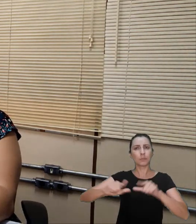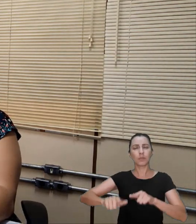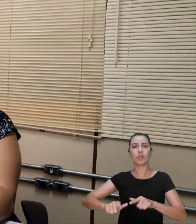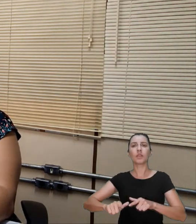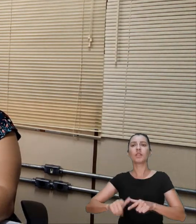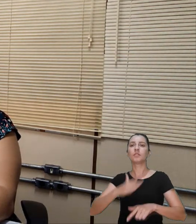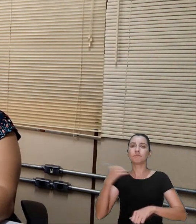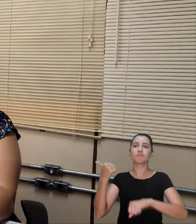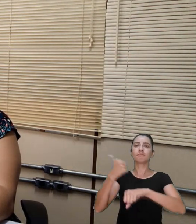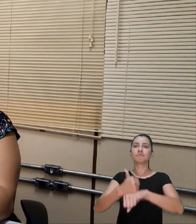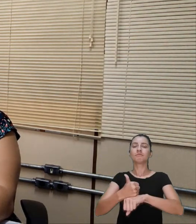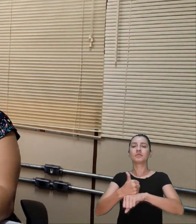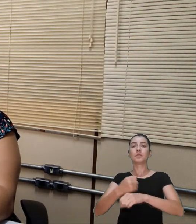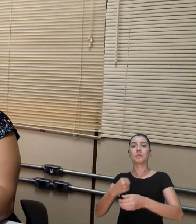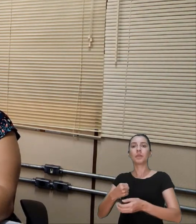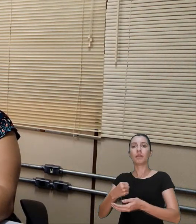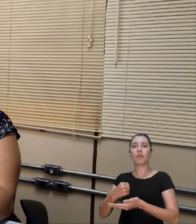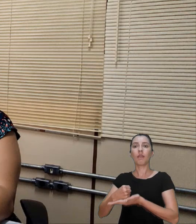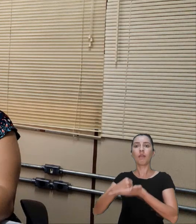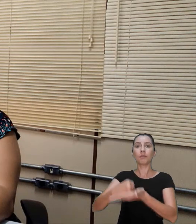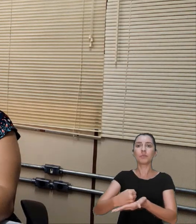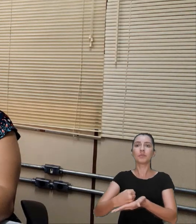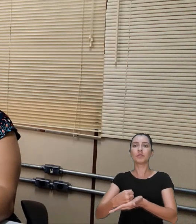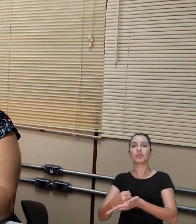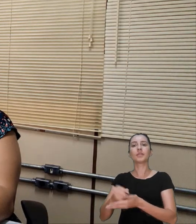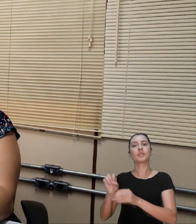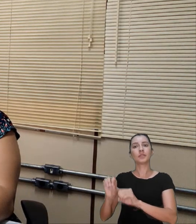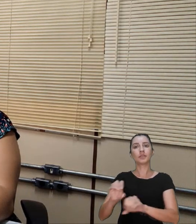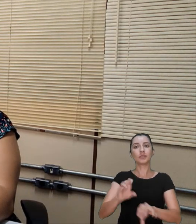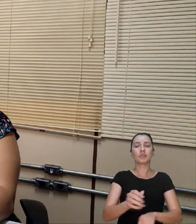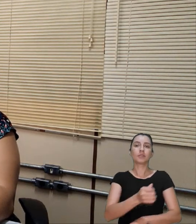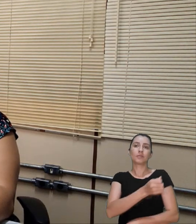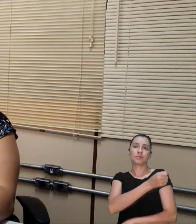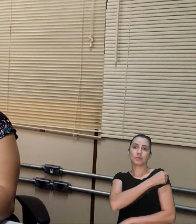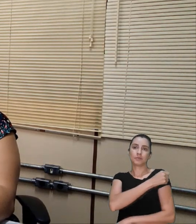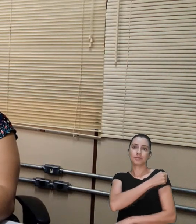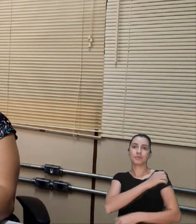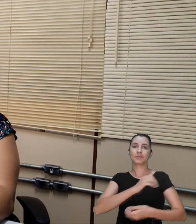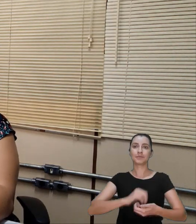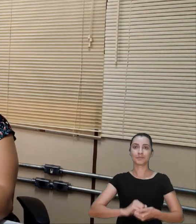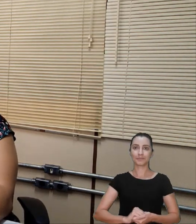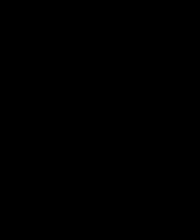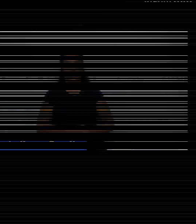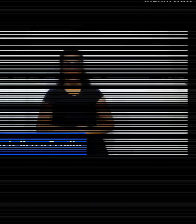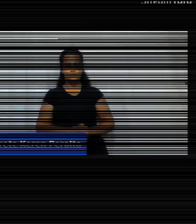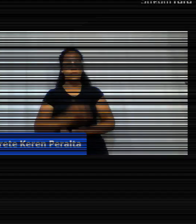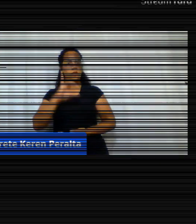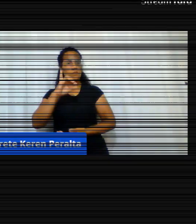com comprometimento, trabalho e qualidade na educação de nossos alunos.